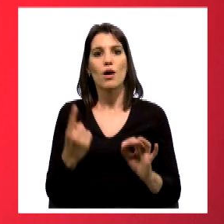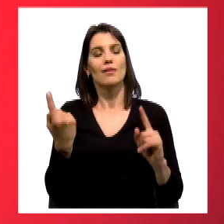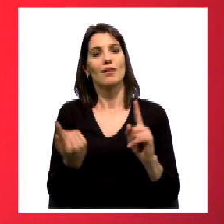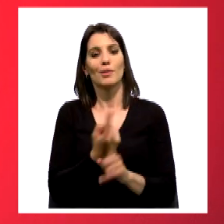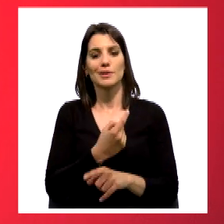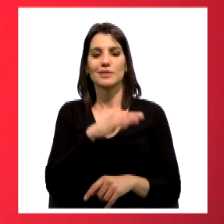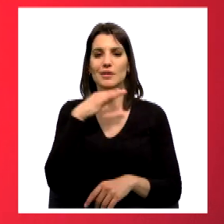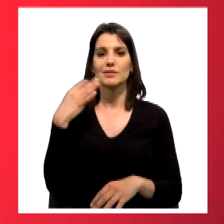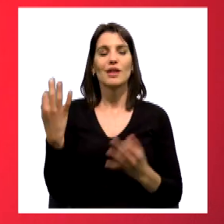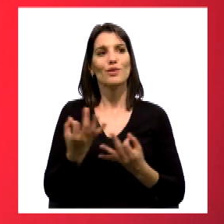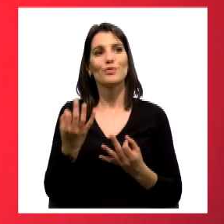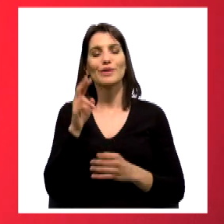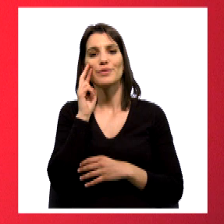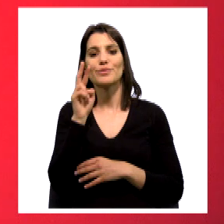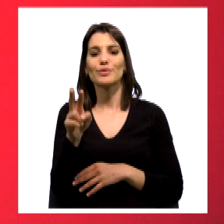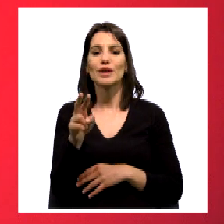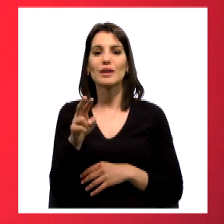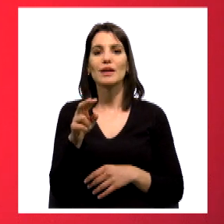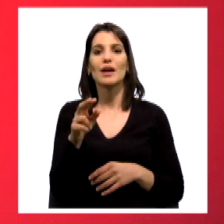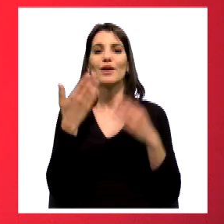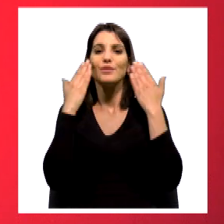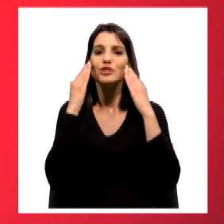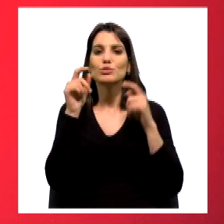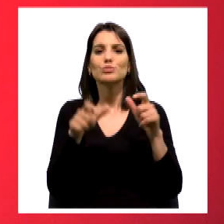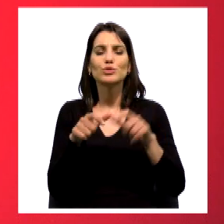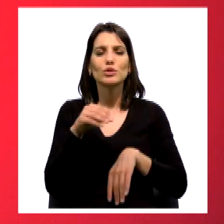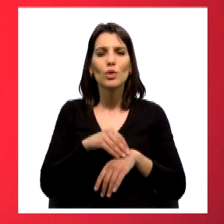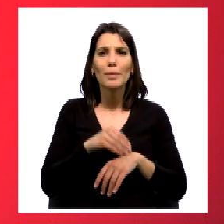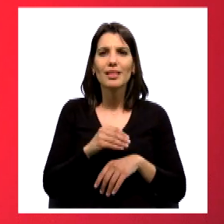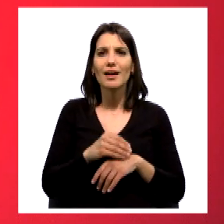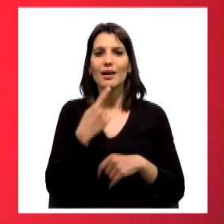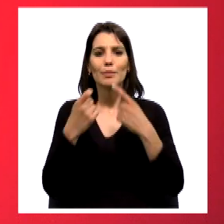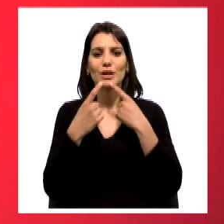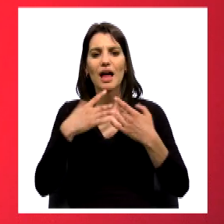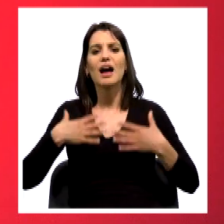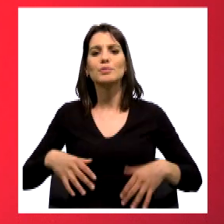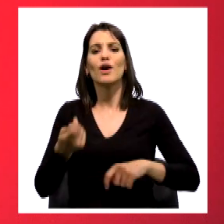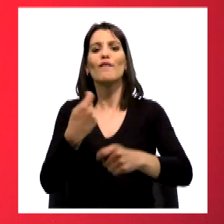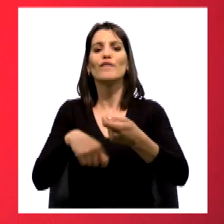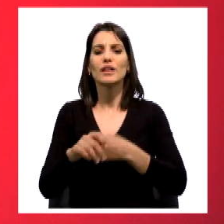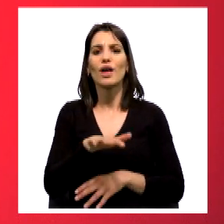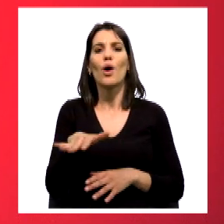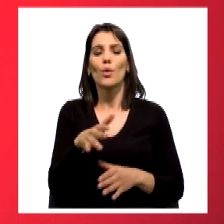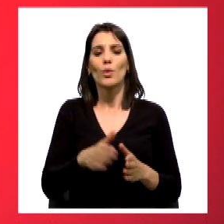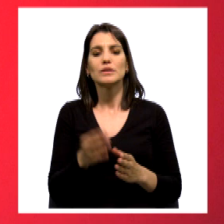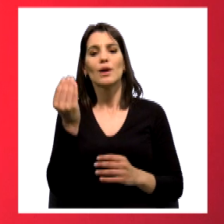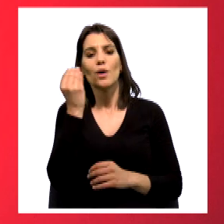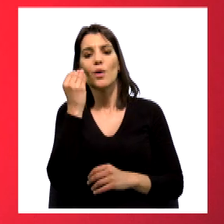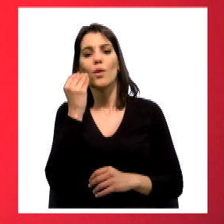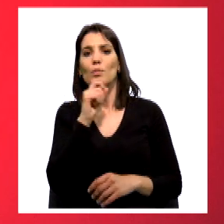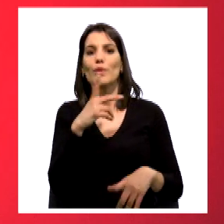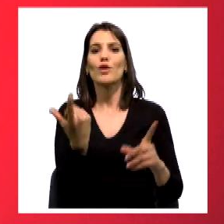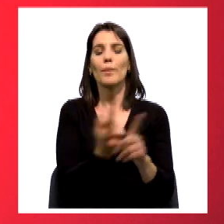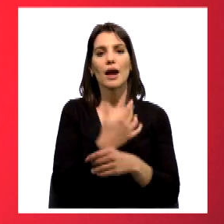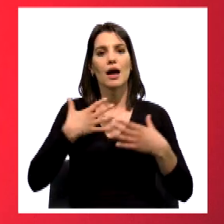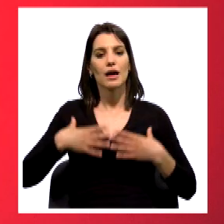que uma das coisas mais caricatas foi vermos comentários no Facebook a perguntar onde é que as camisolas se vendiam